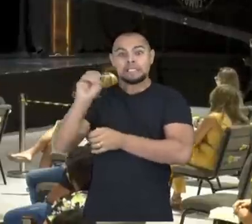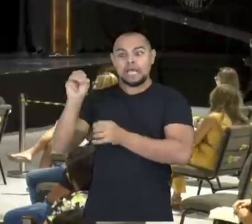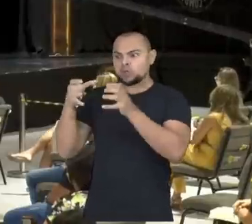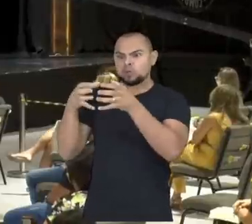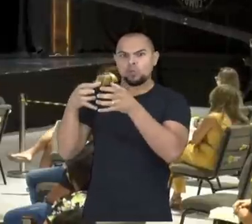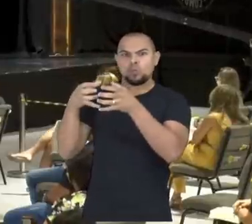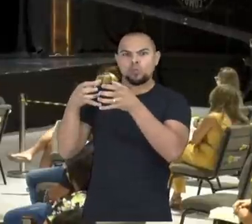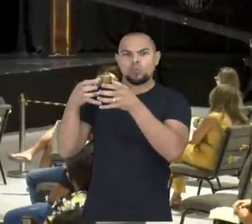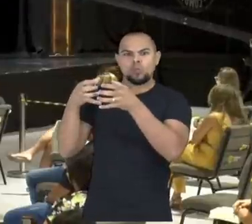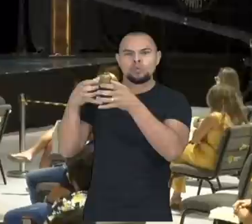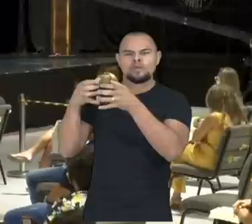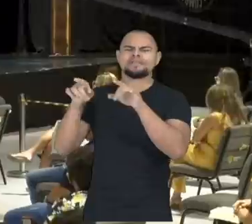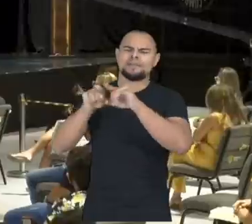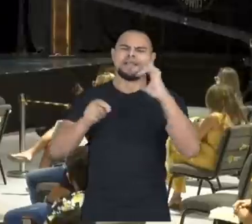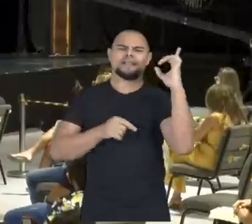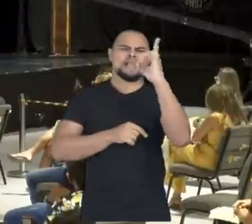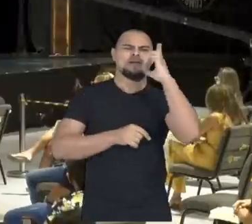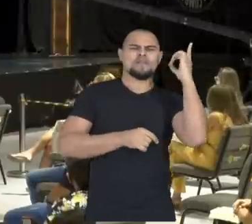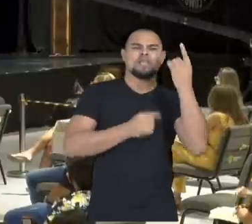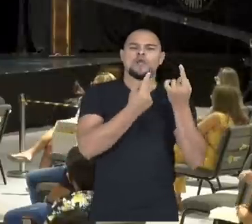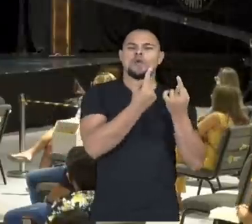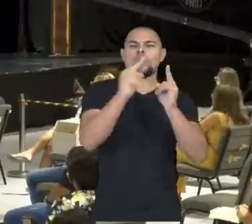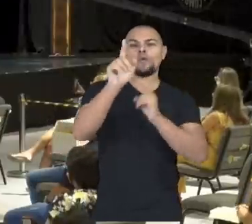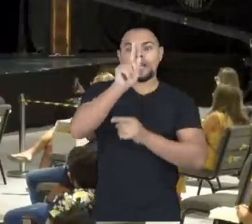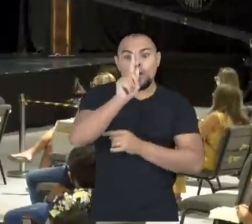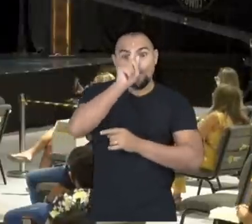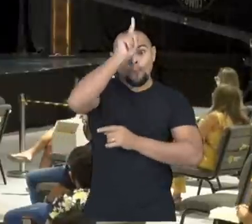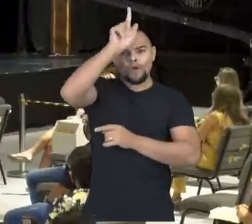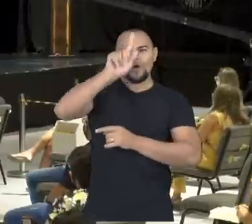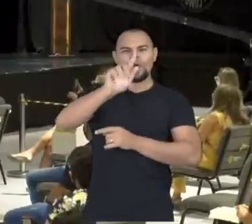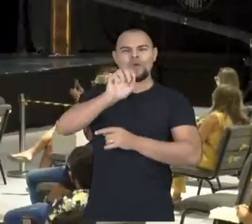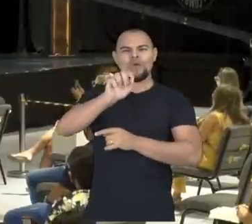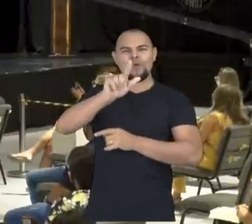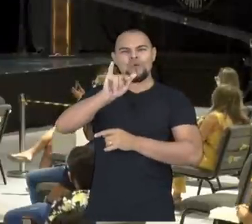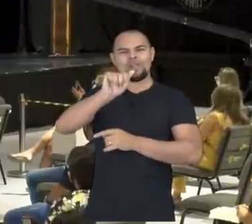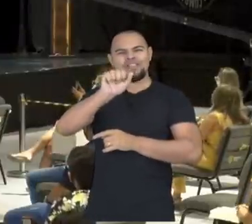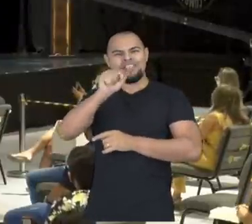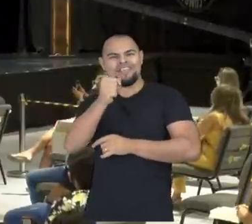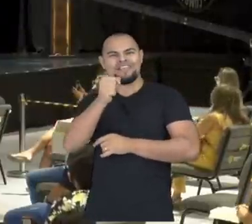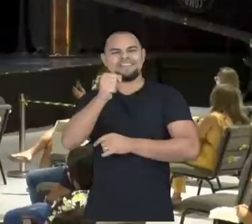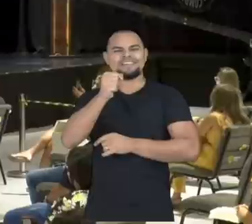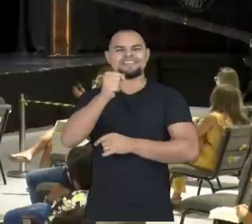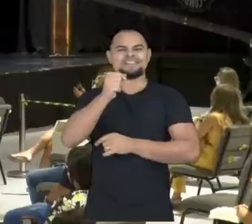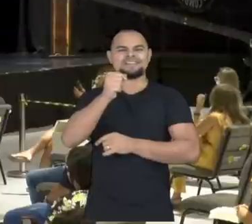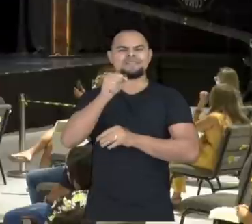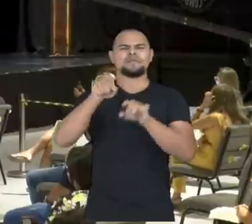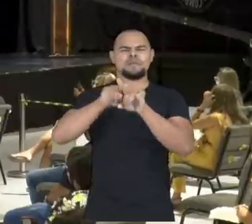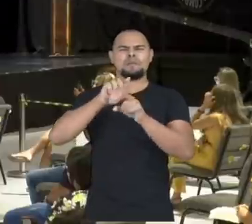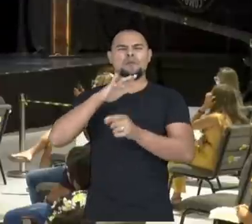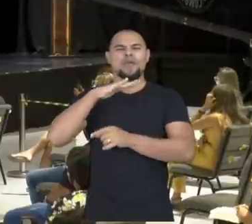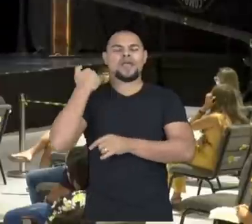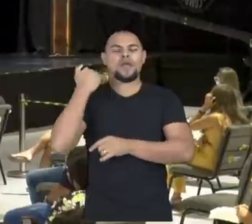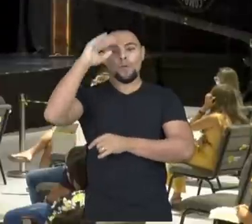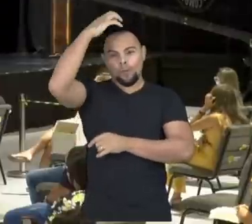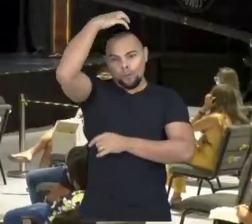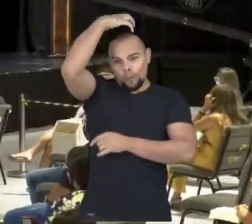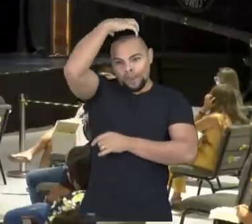luta de Davi com Golias, onde morreu o rei Saul, onde,